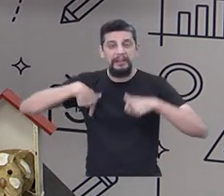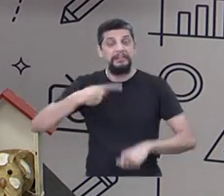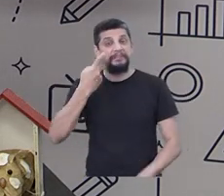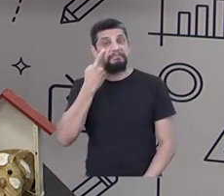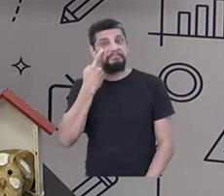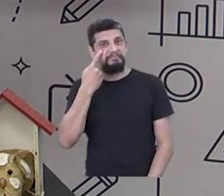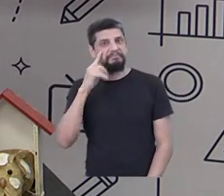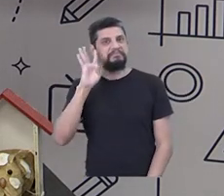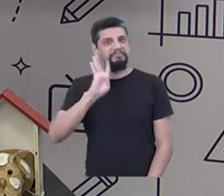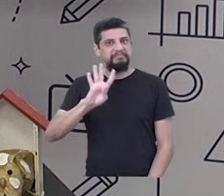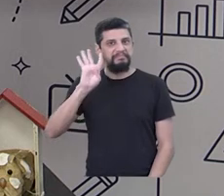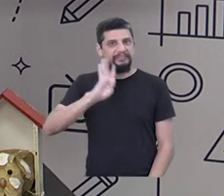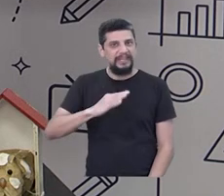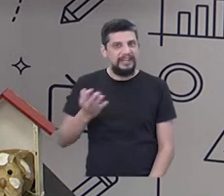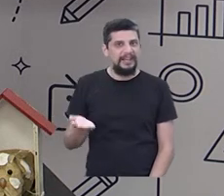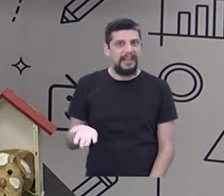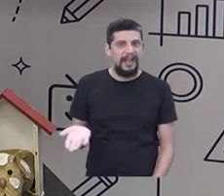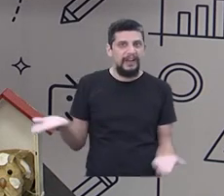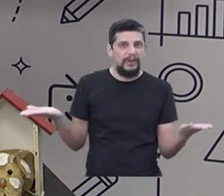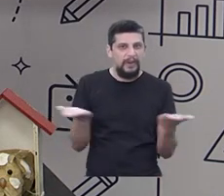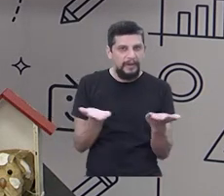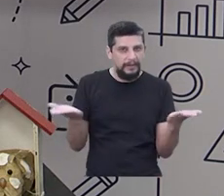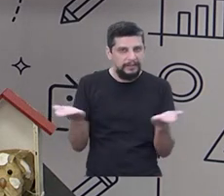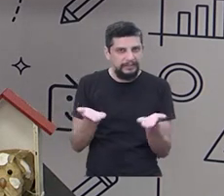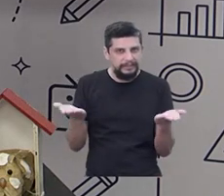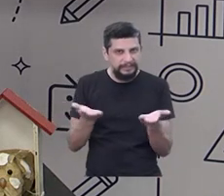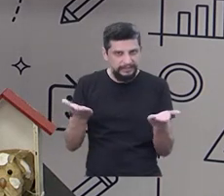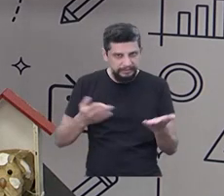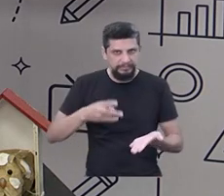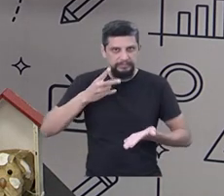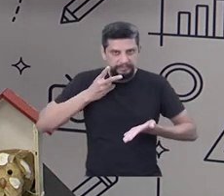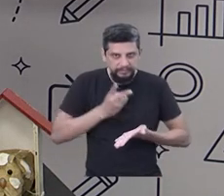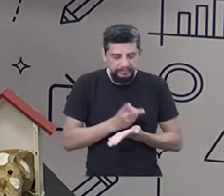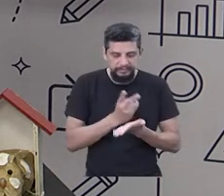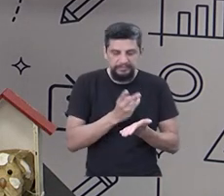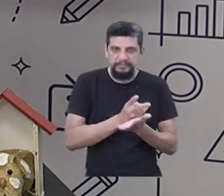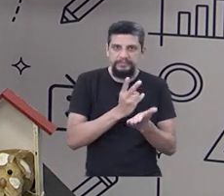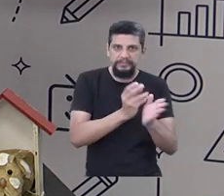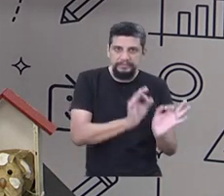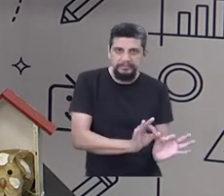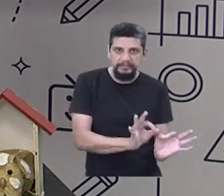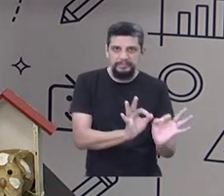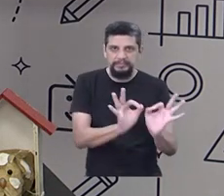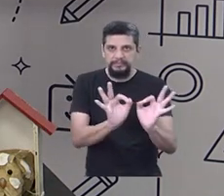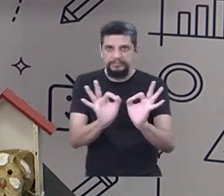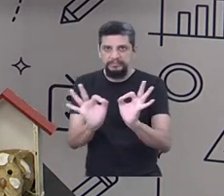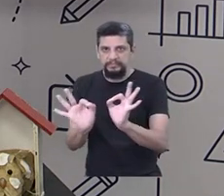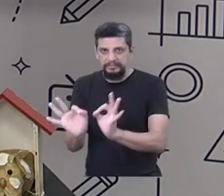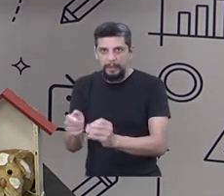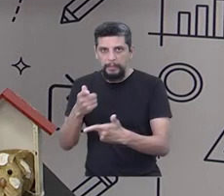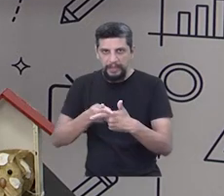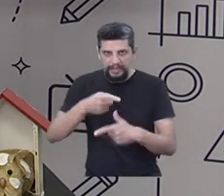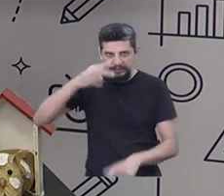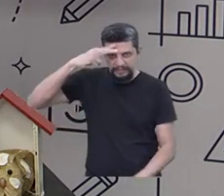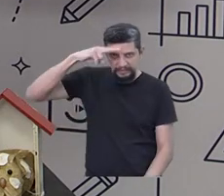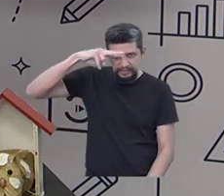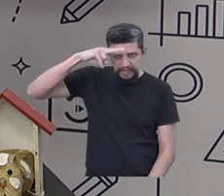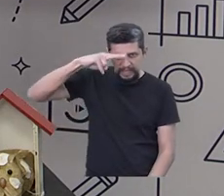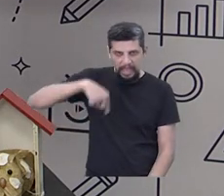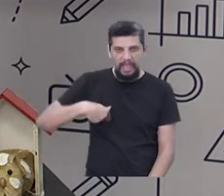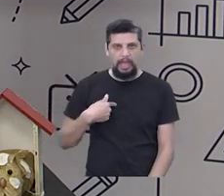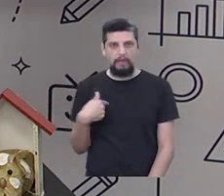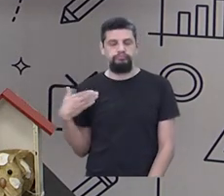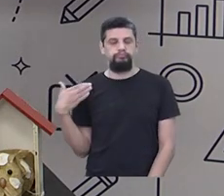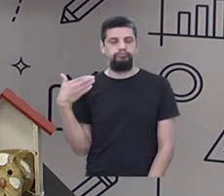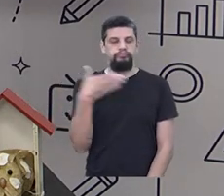só, gente! Vamos agora, dando sequência ao nosso trabalho, porque a história é, vocês sabem. Eu